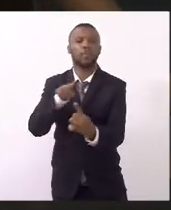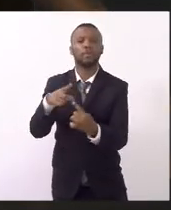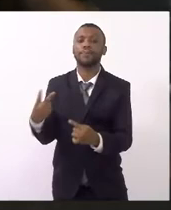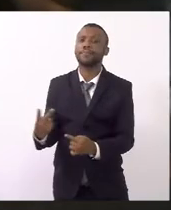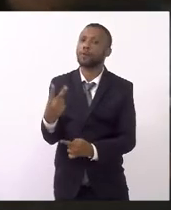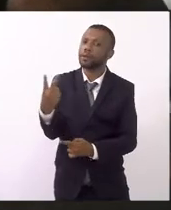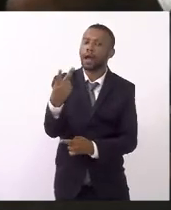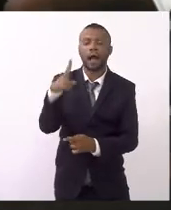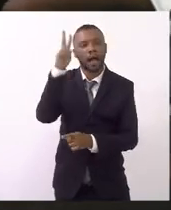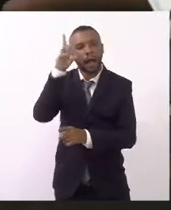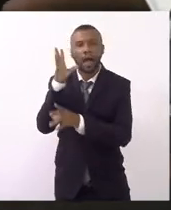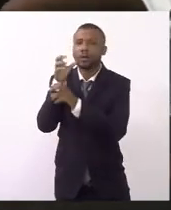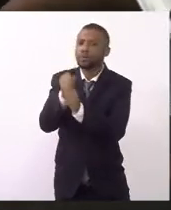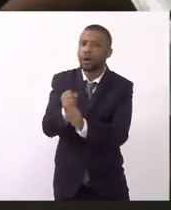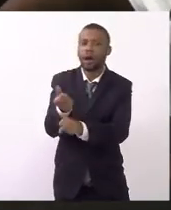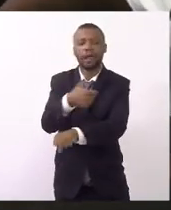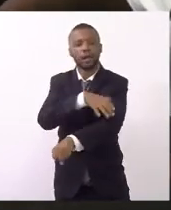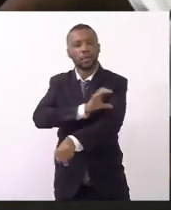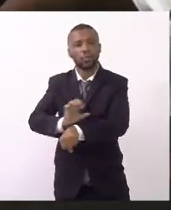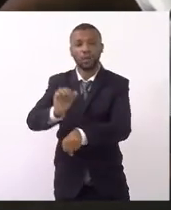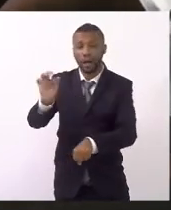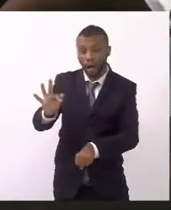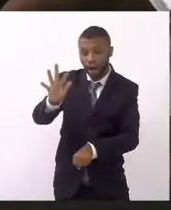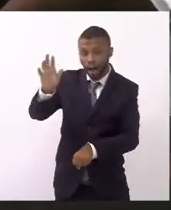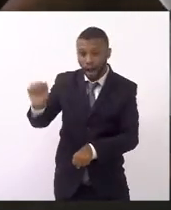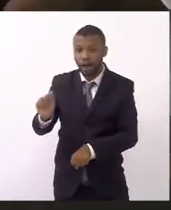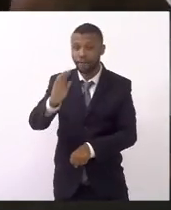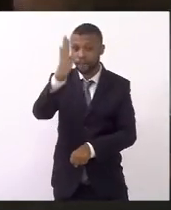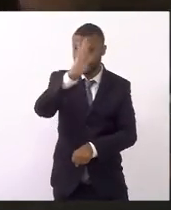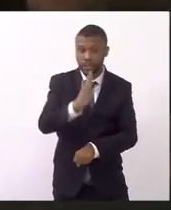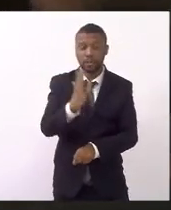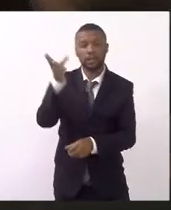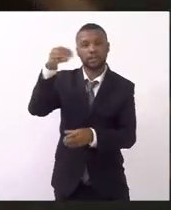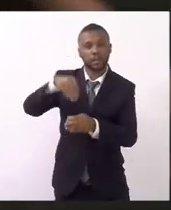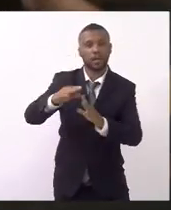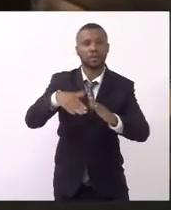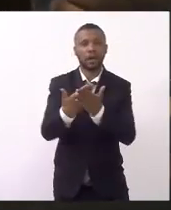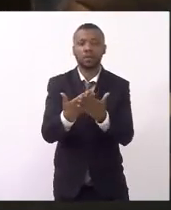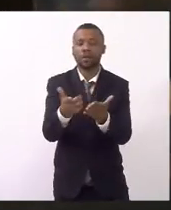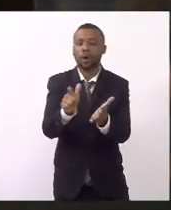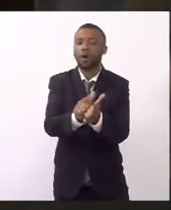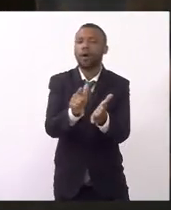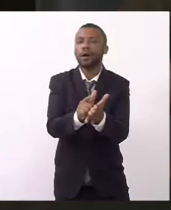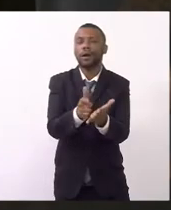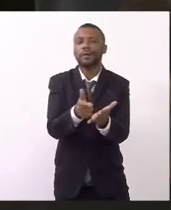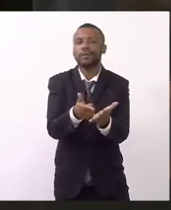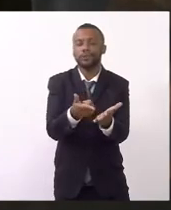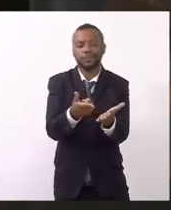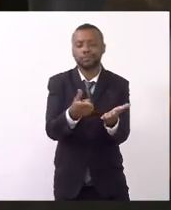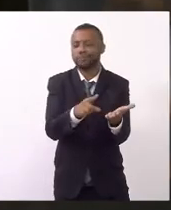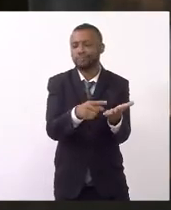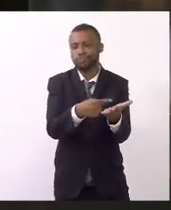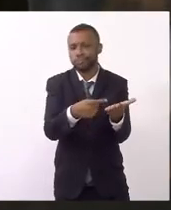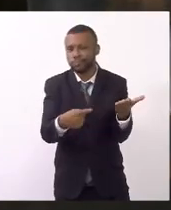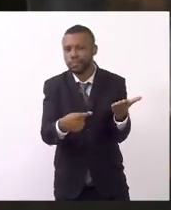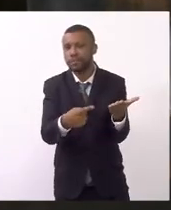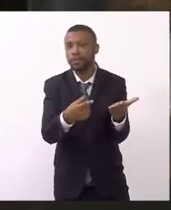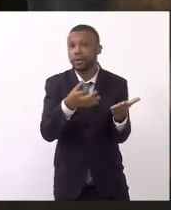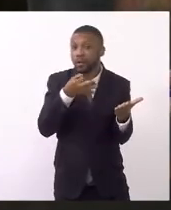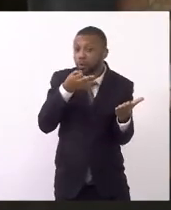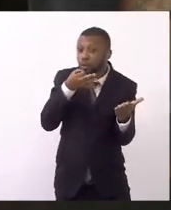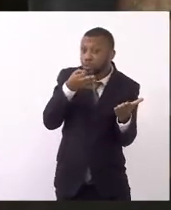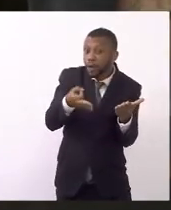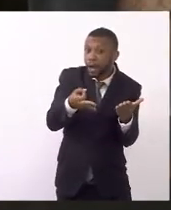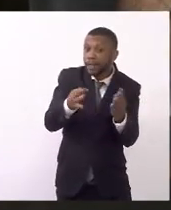a história e cultura africana e afro-brasileira tão são cartilhas que sugerem a todos os profissionais